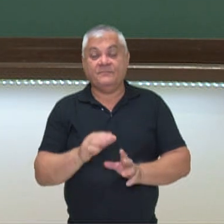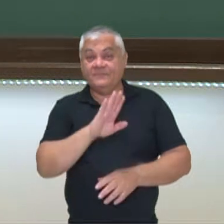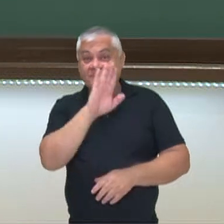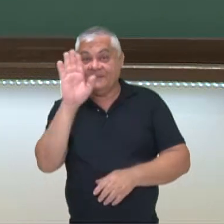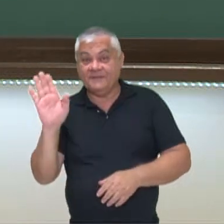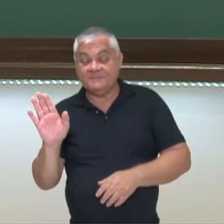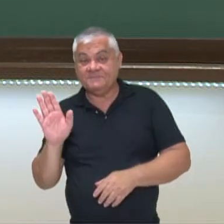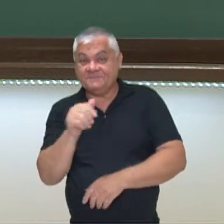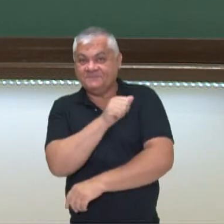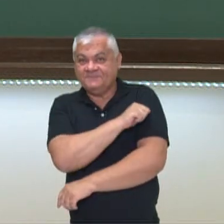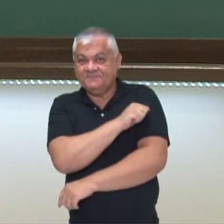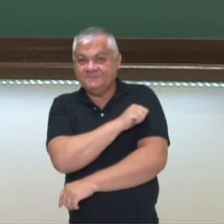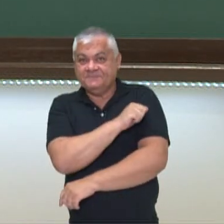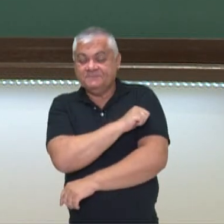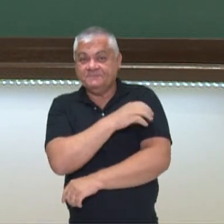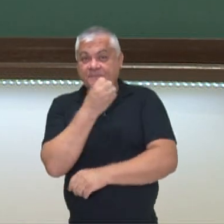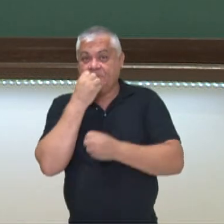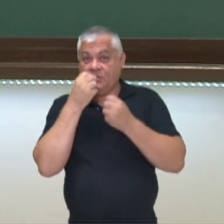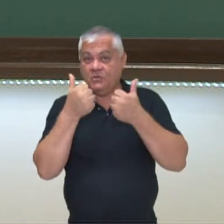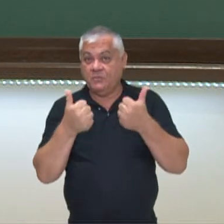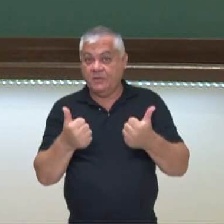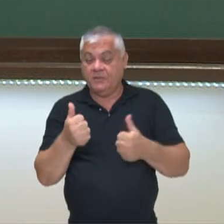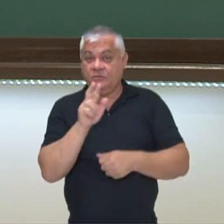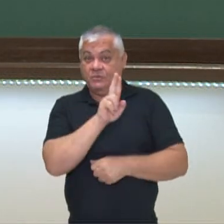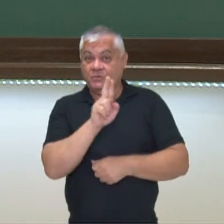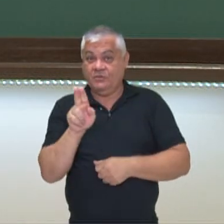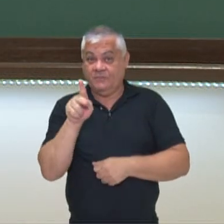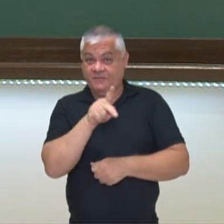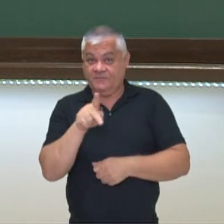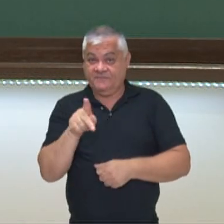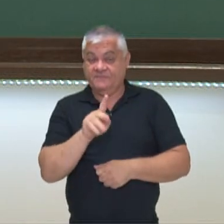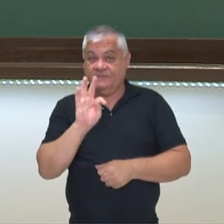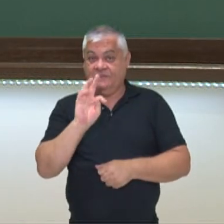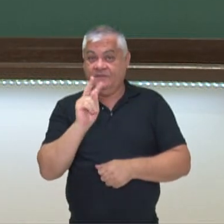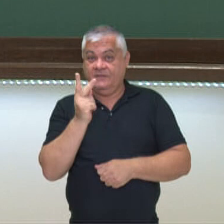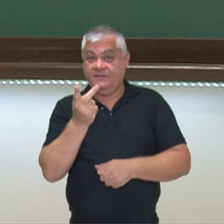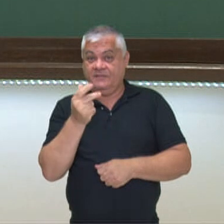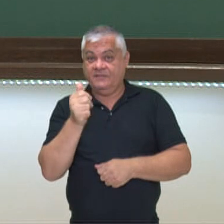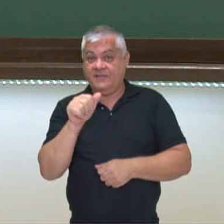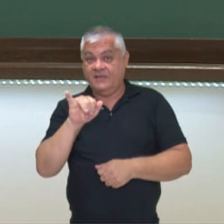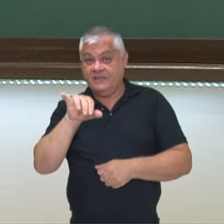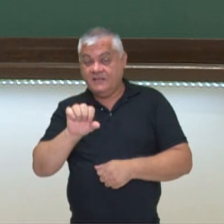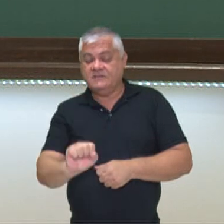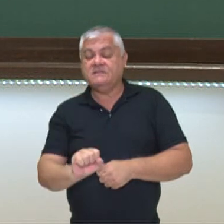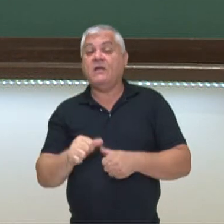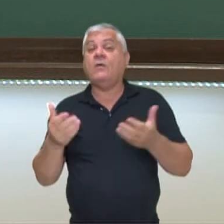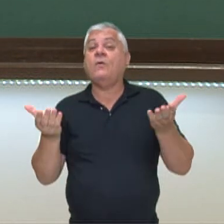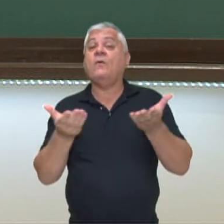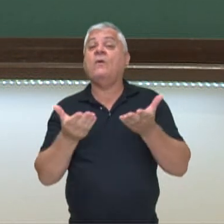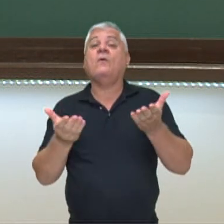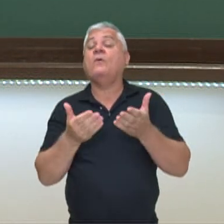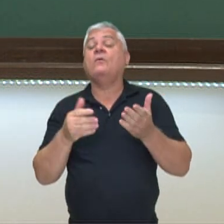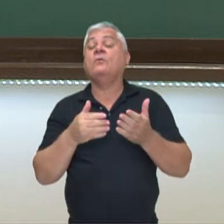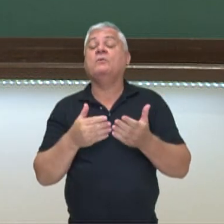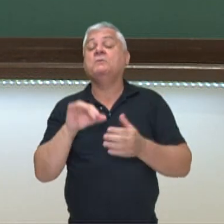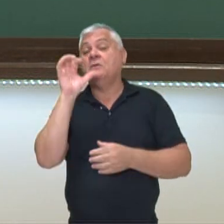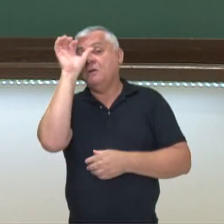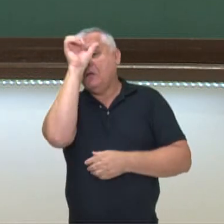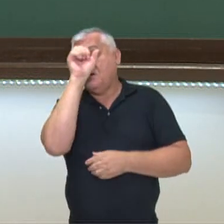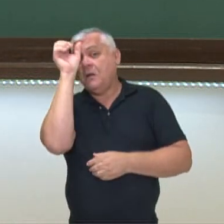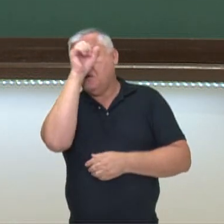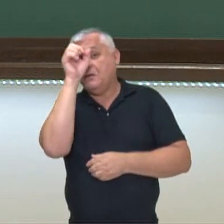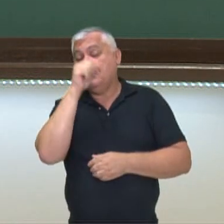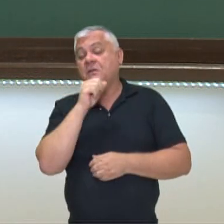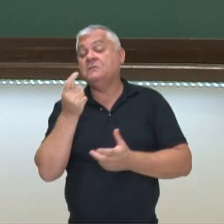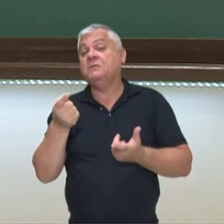Olá, estudantes, como estão? Eu sou a professora Thais e hoje vamos a trabalhar o emprego dos